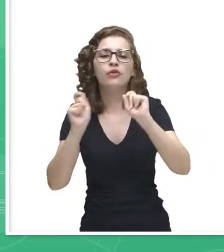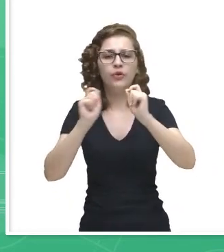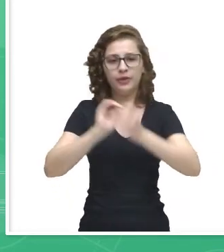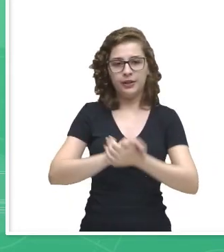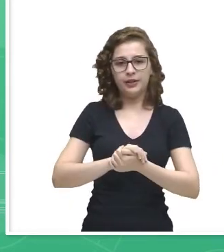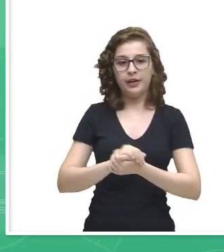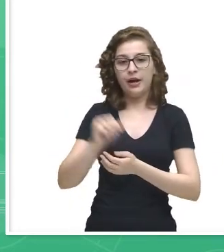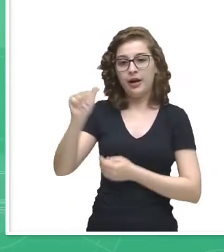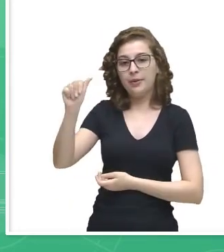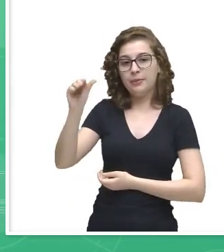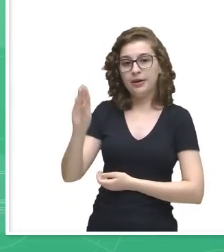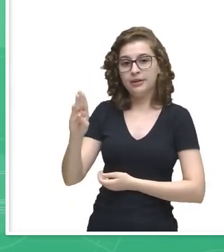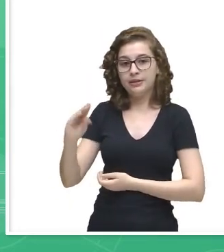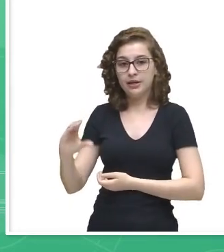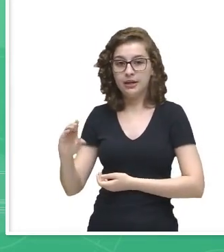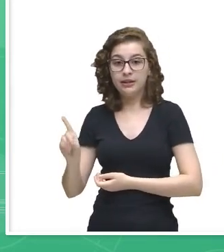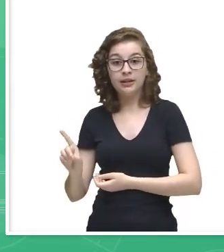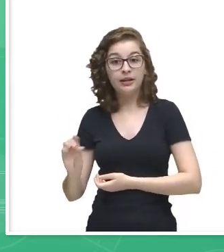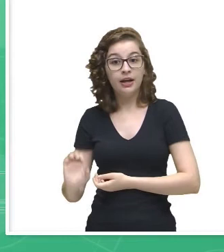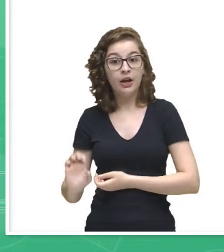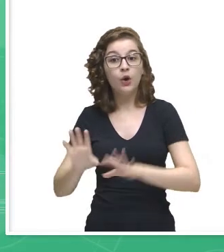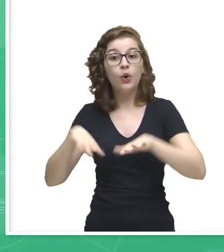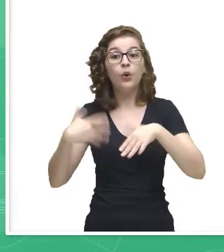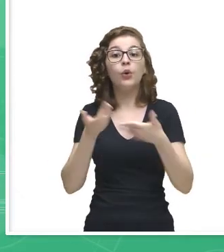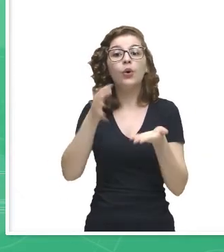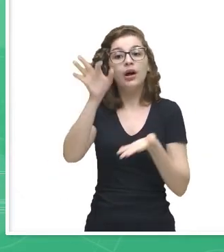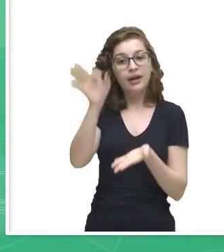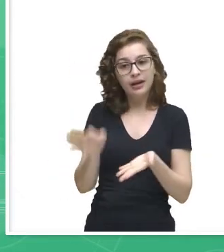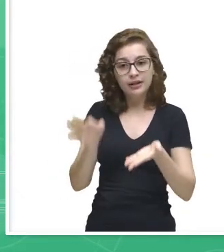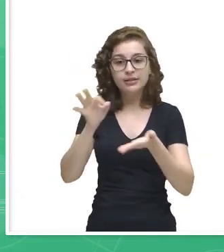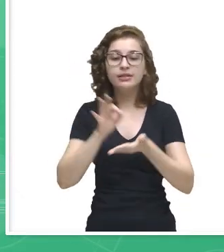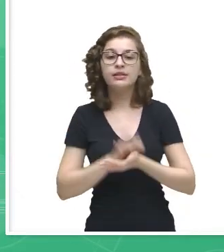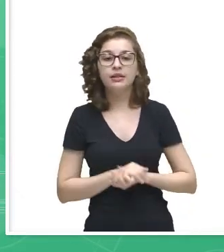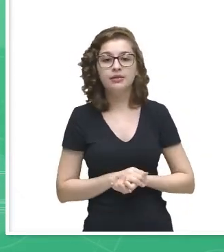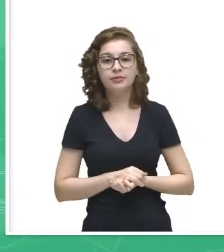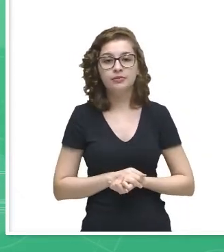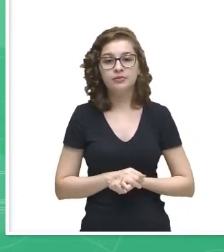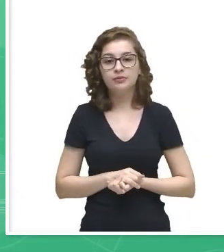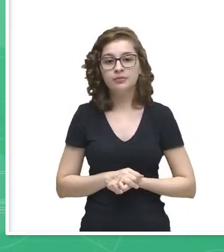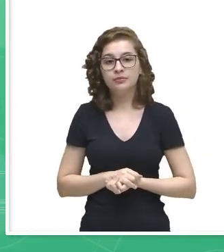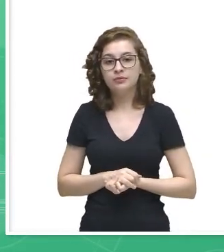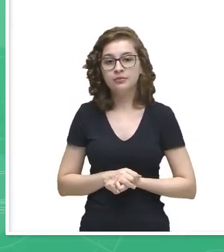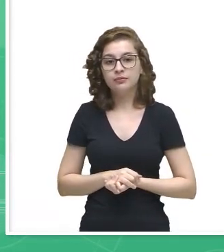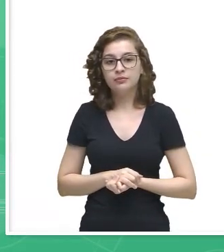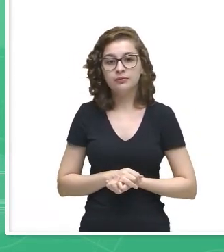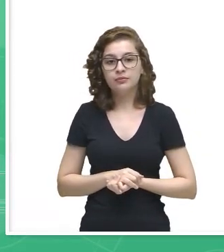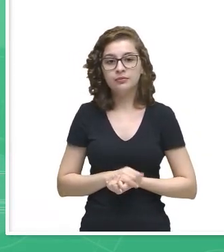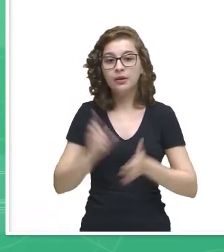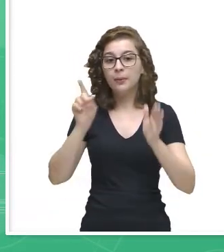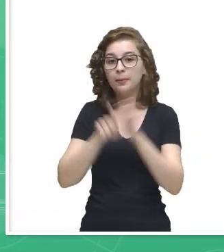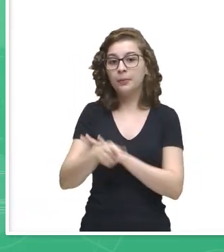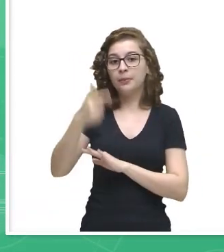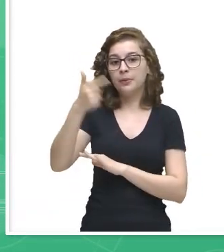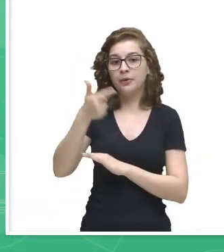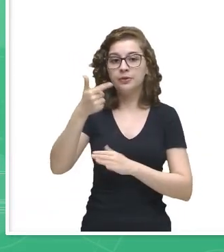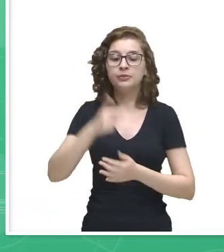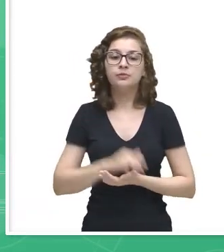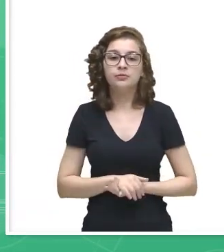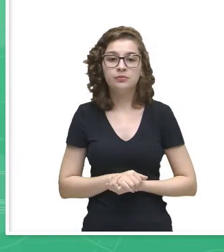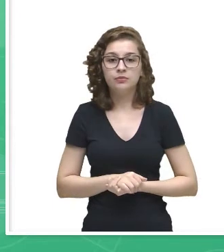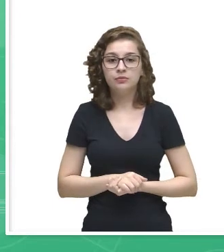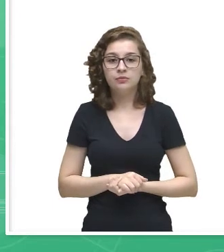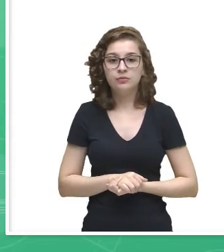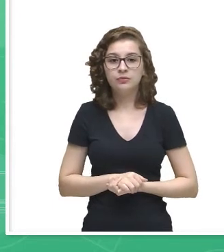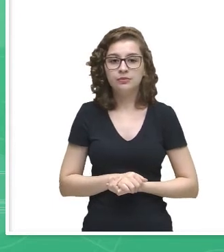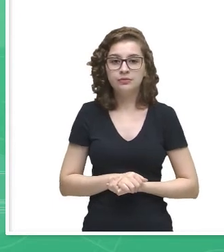5 alternativas para vocês lerem e pensarem sobre elas, certo? E escolherem o nosso gabarito. Segunda questão.